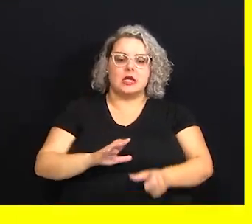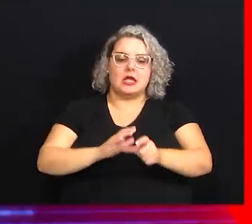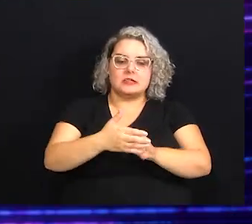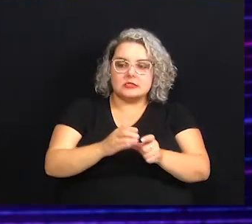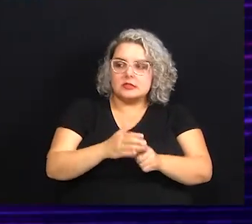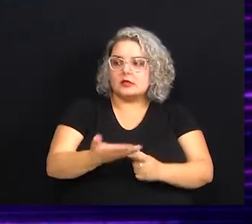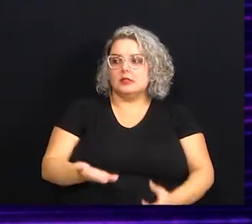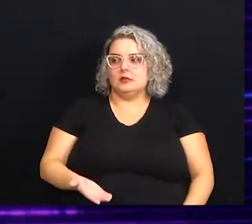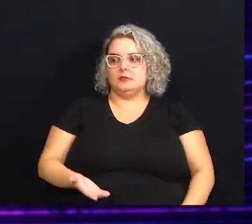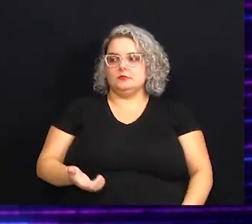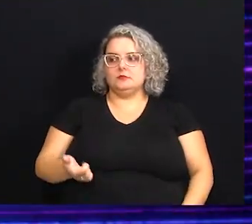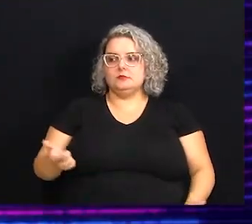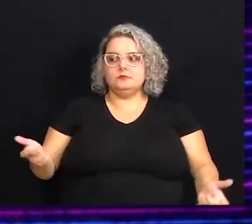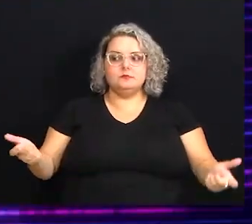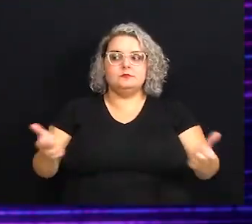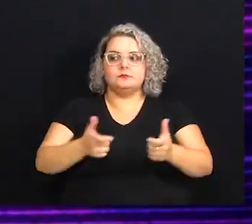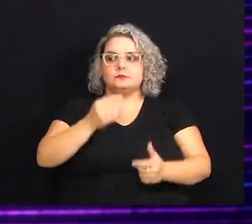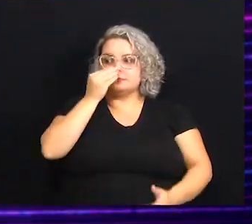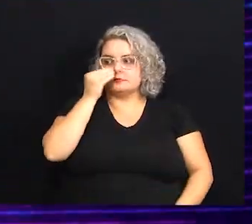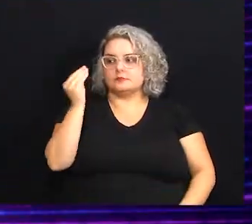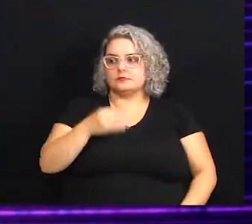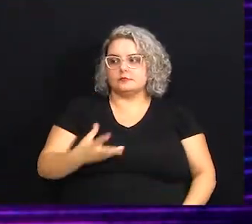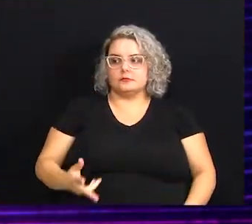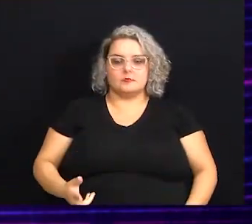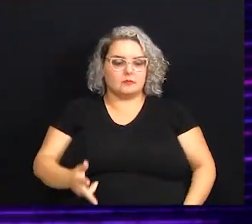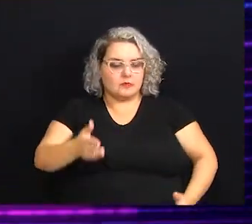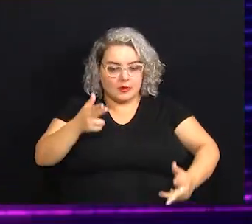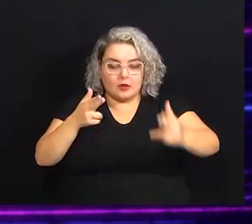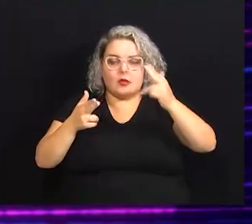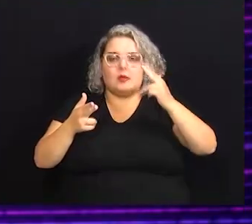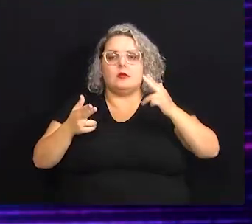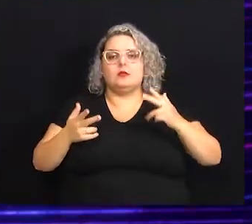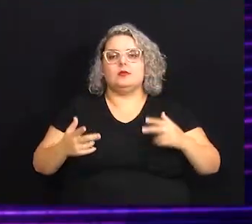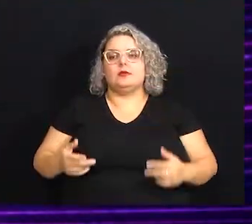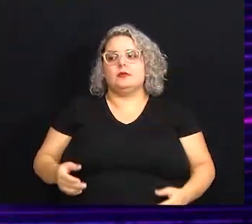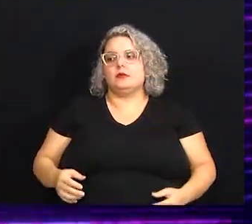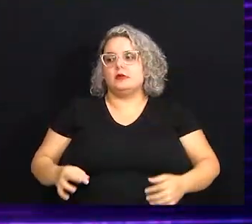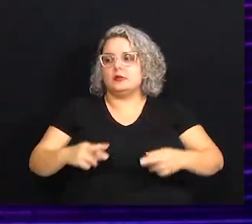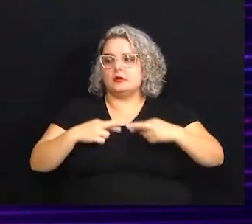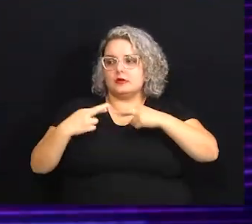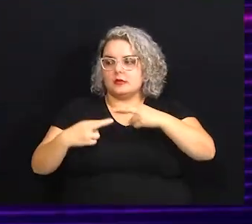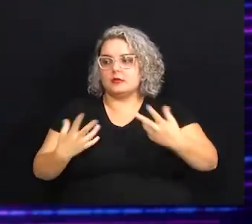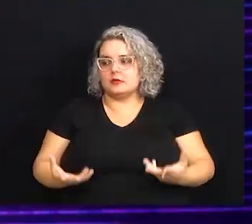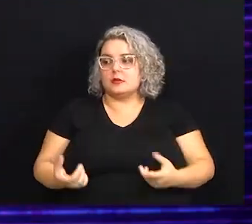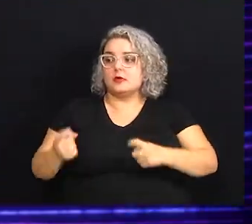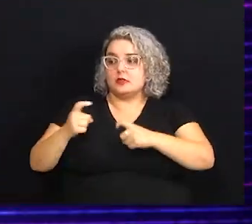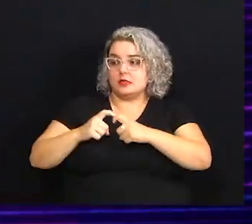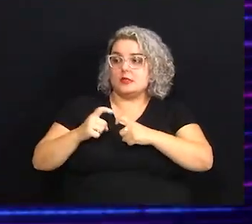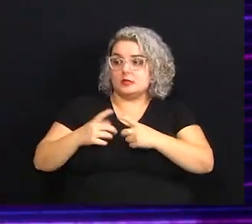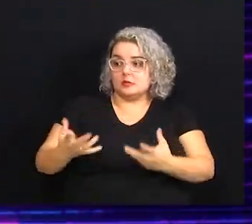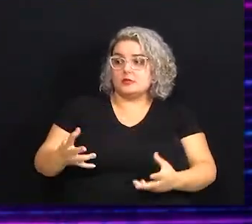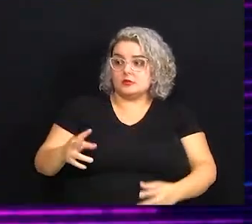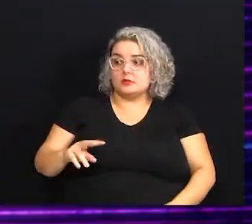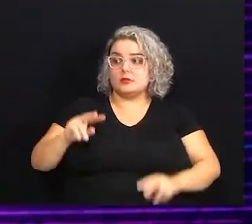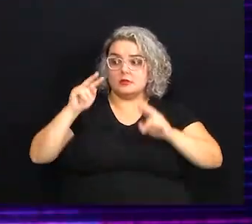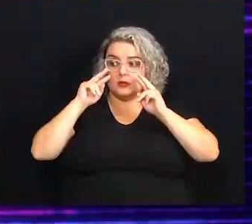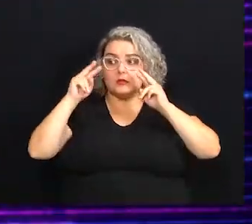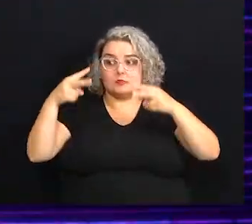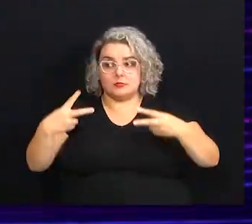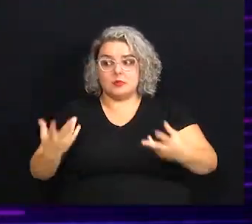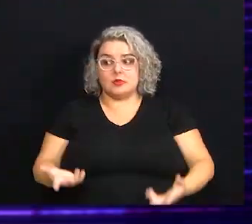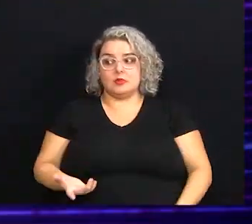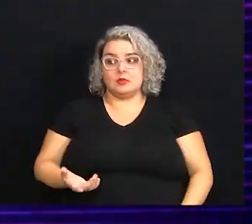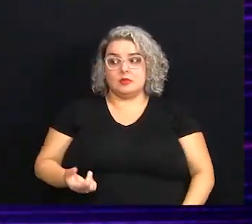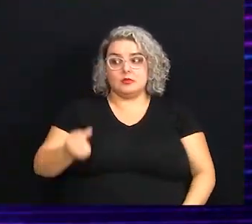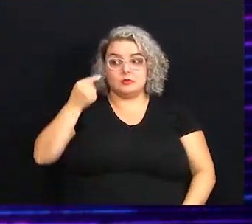de distância que reduz a humanidade e corta laços. Então, em resumo, é a história desse médico um tanto vanguardista, reconhecendo uma lógica